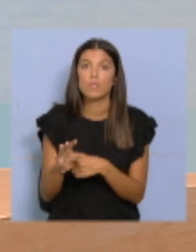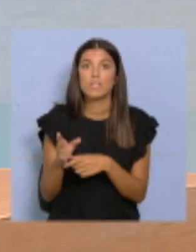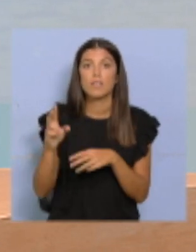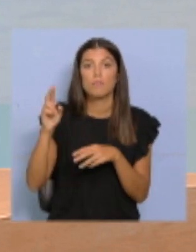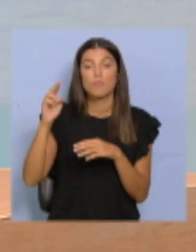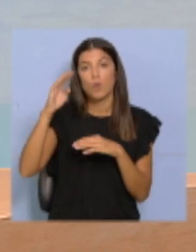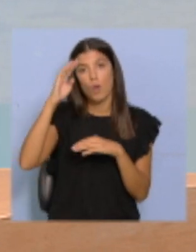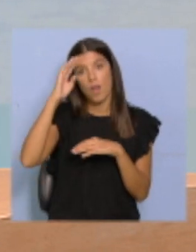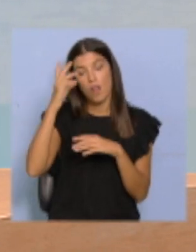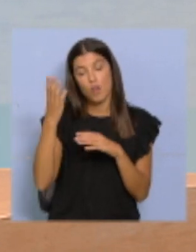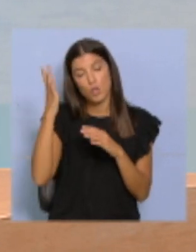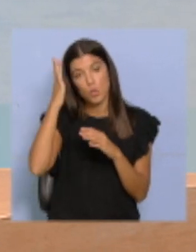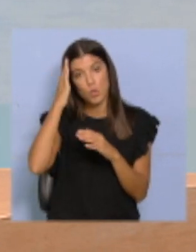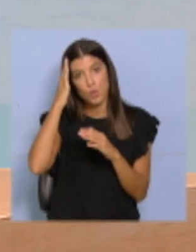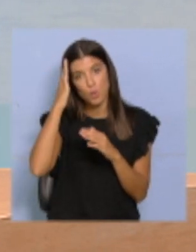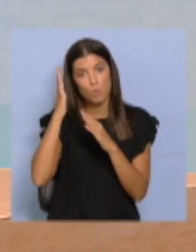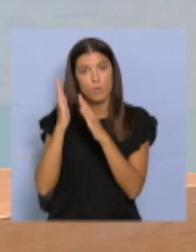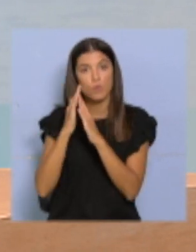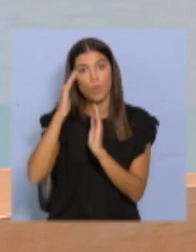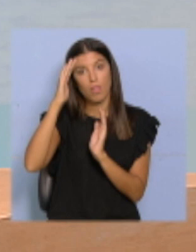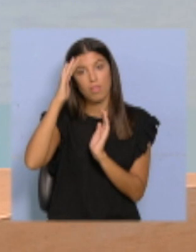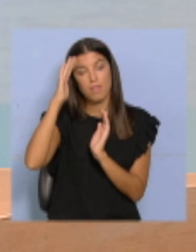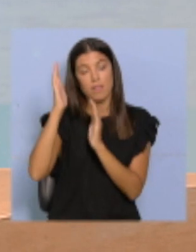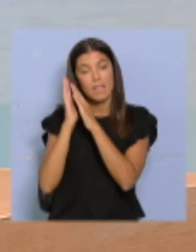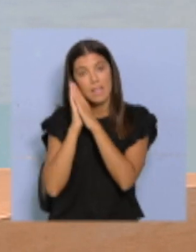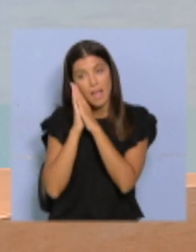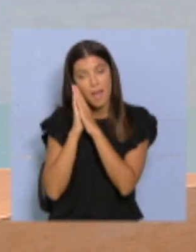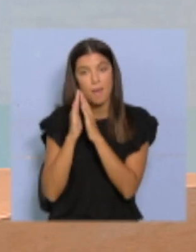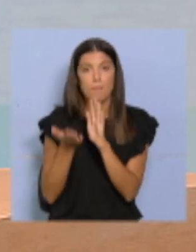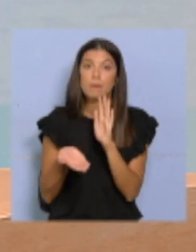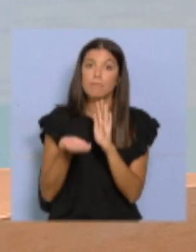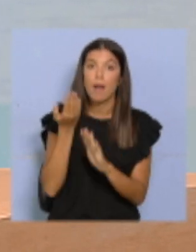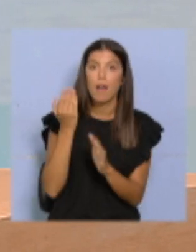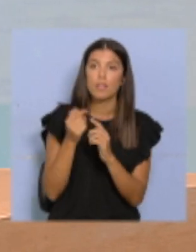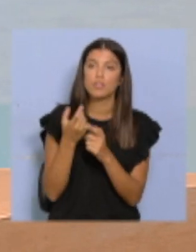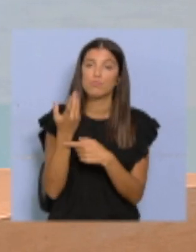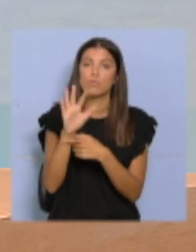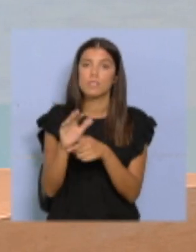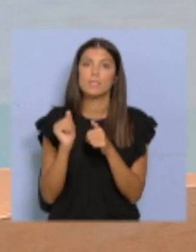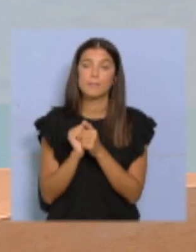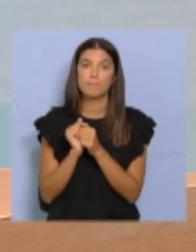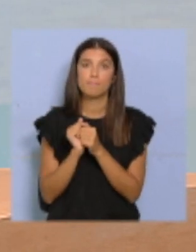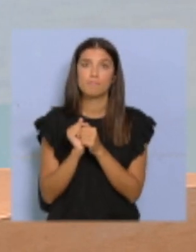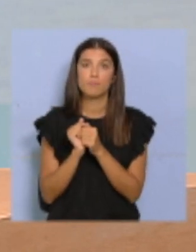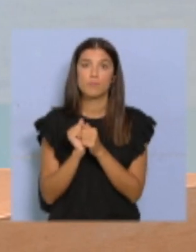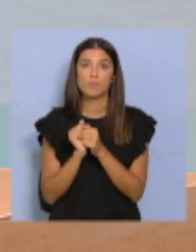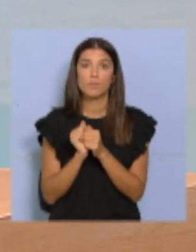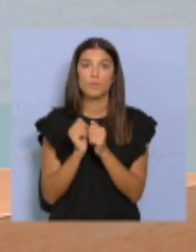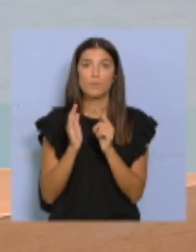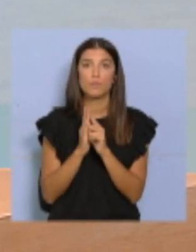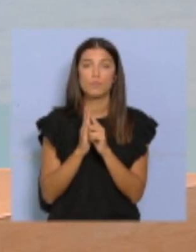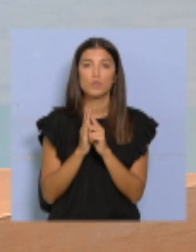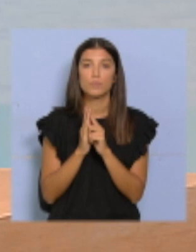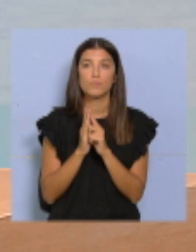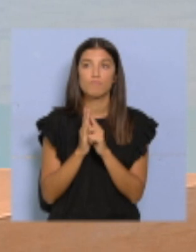de serviços para garantir este trabalho. Dar o exemplo dos vários alargamentos, por